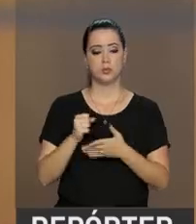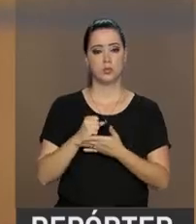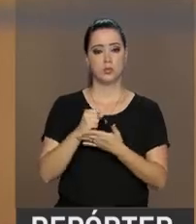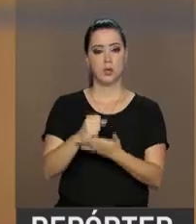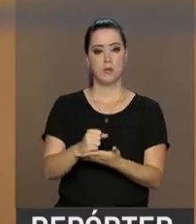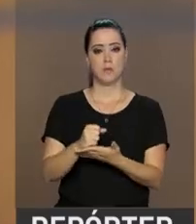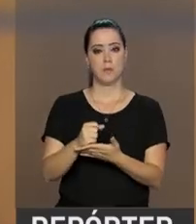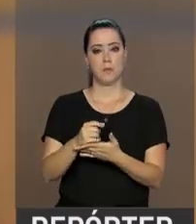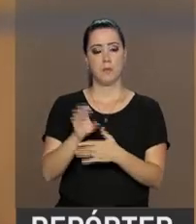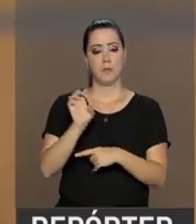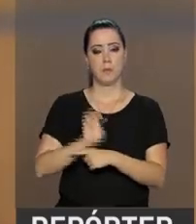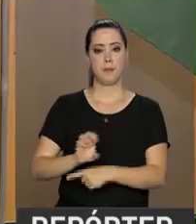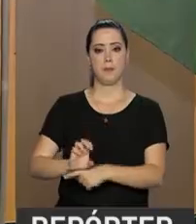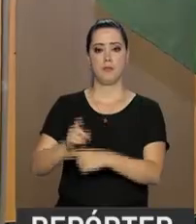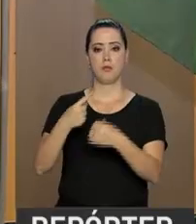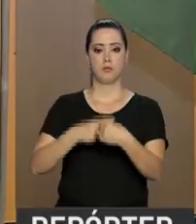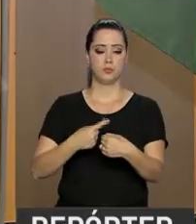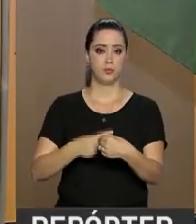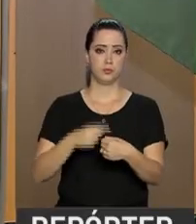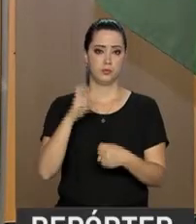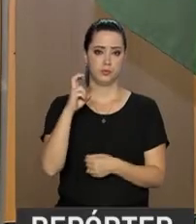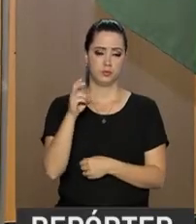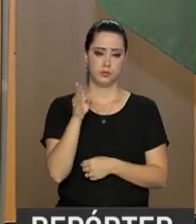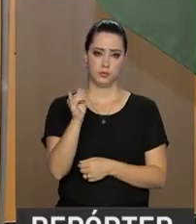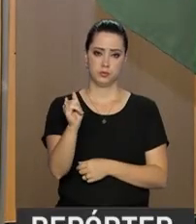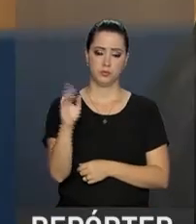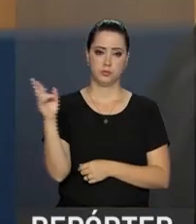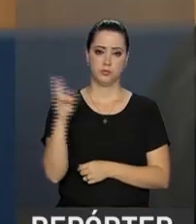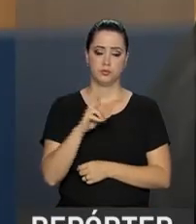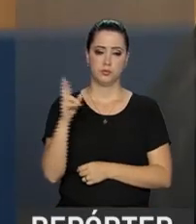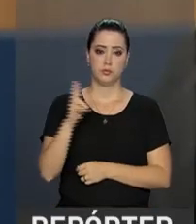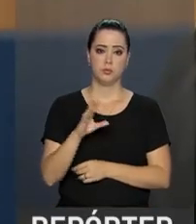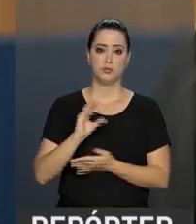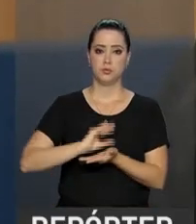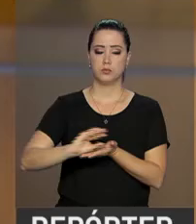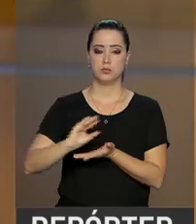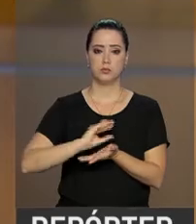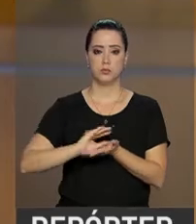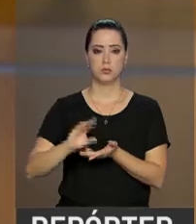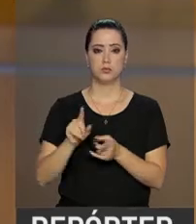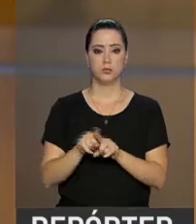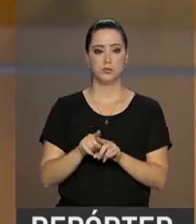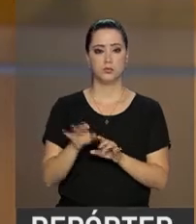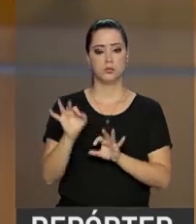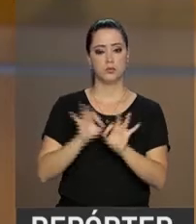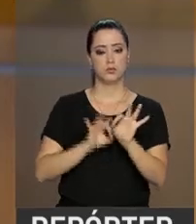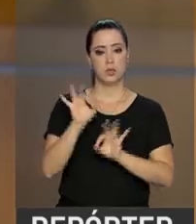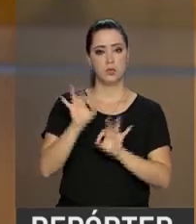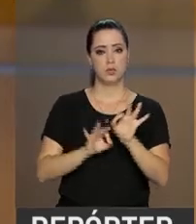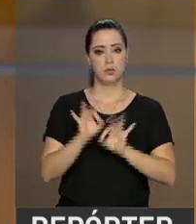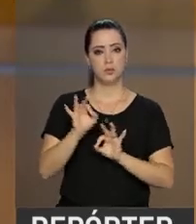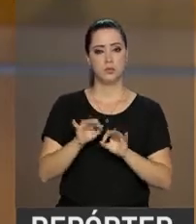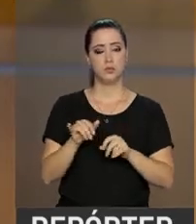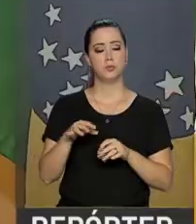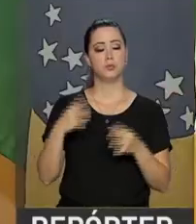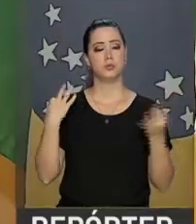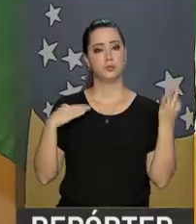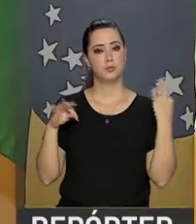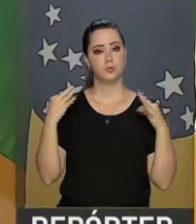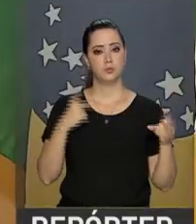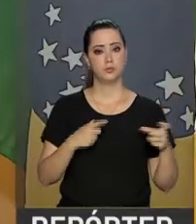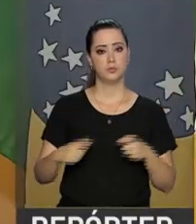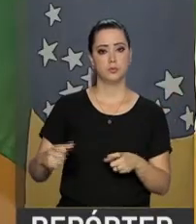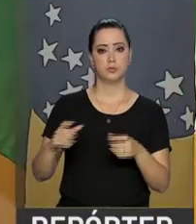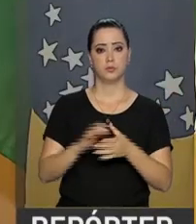disponibiliza para estados e municípios 5 bilhões de reais para investimentos na reestruturação do turismo local.